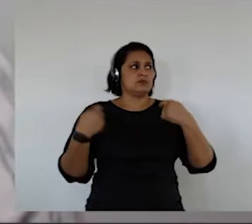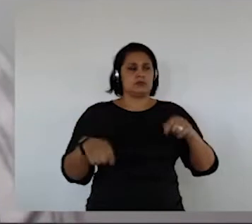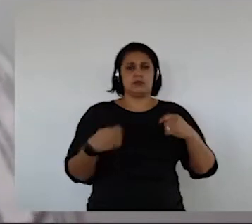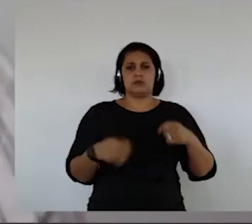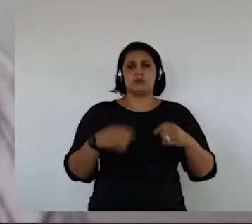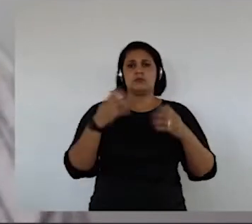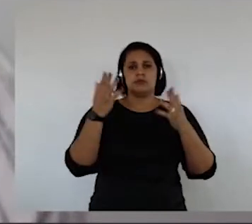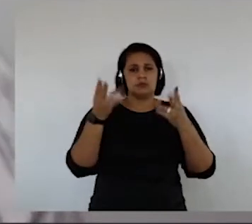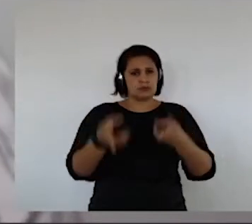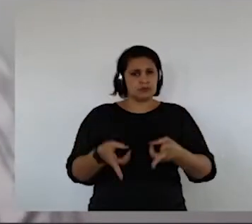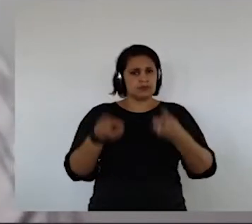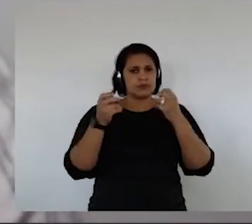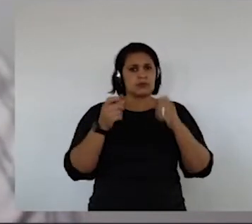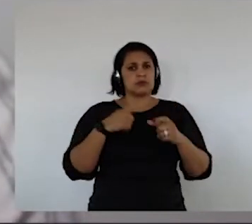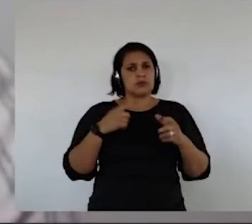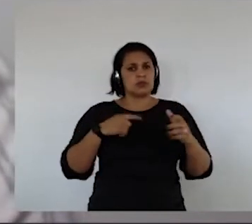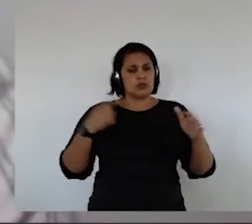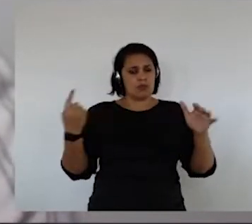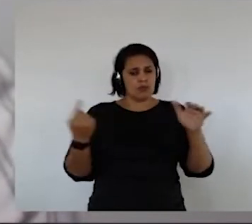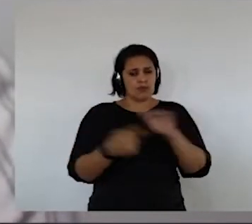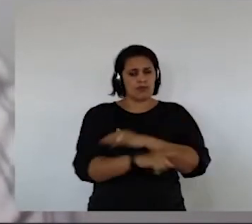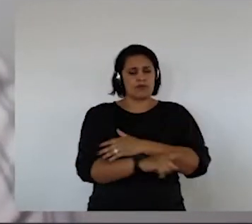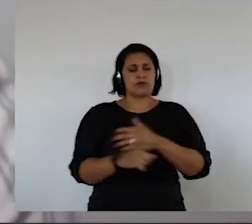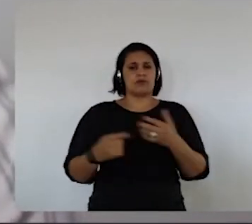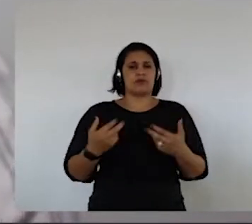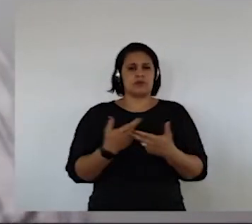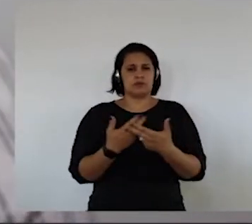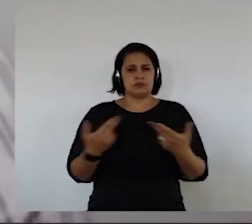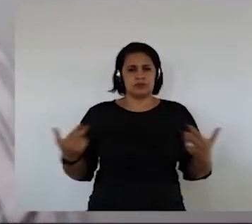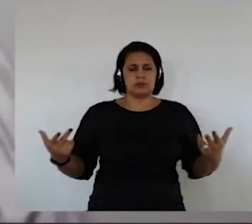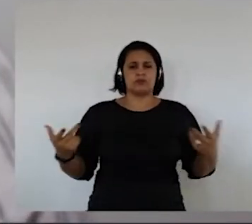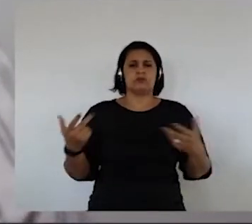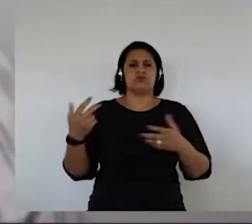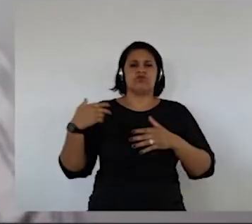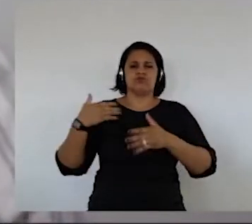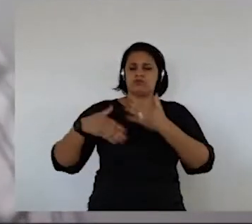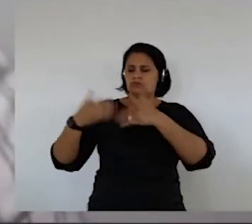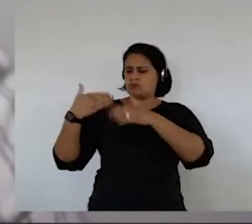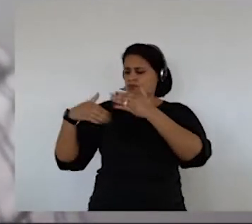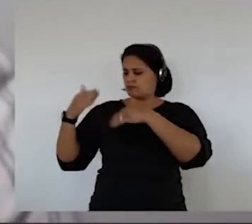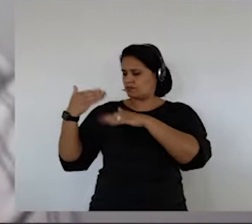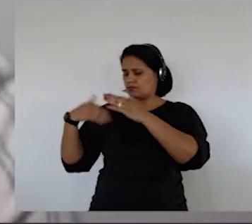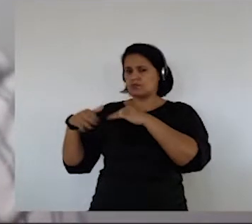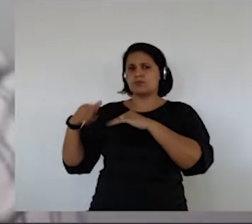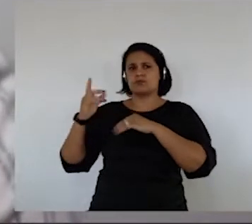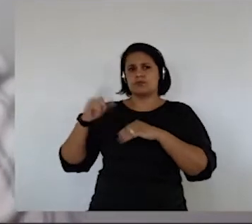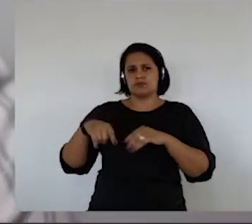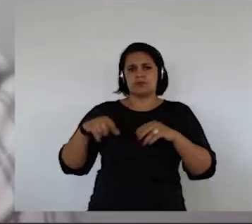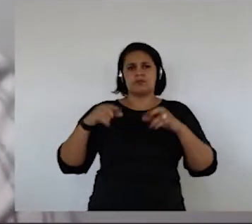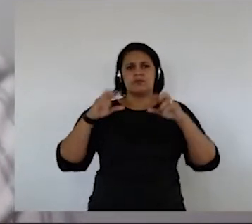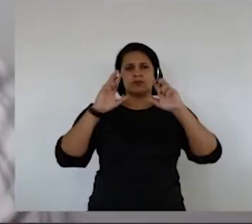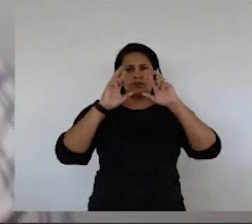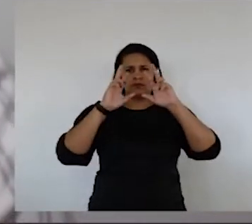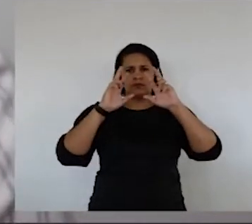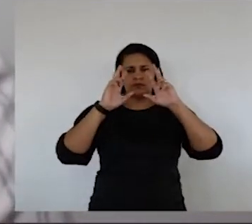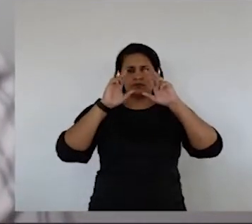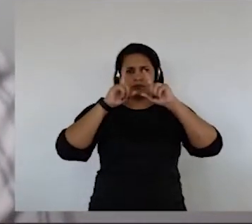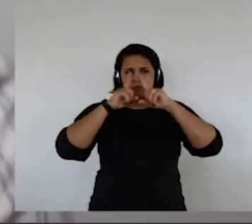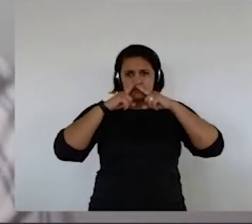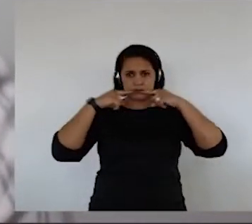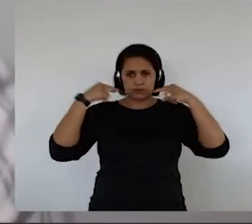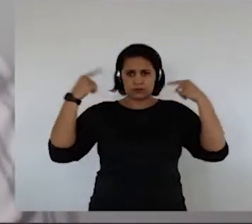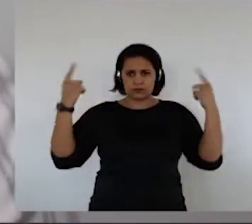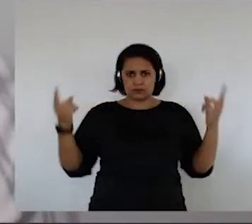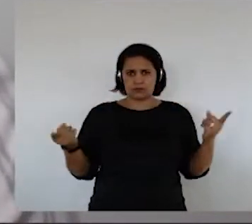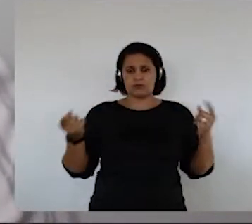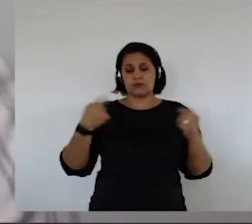razão das profundas raízes coloniais que ainda alimentamos, da estrutura cis-heteropatriarcal, racista, classista e